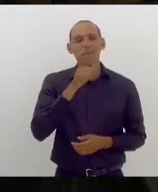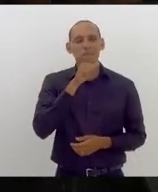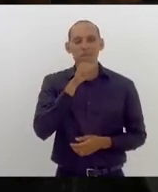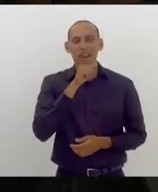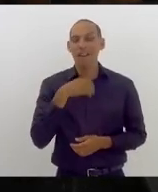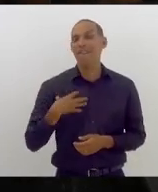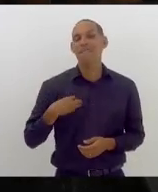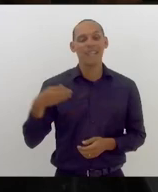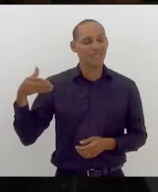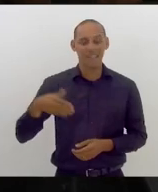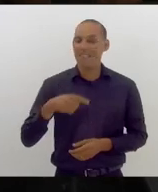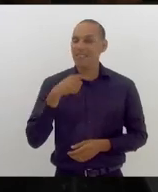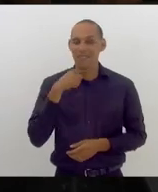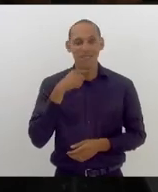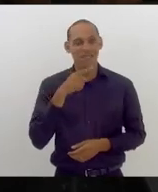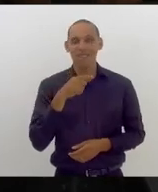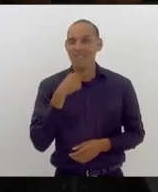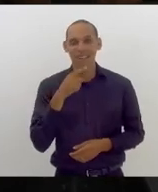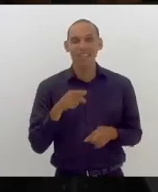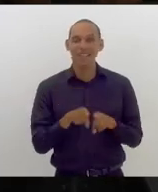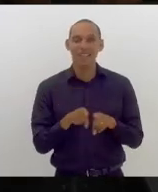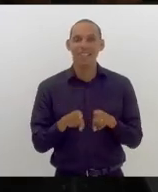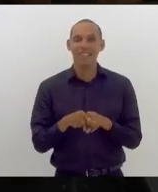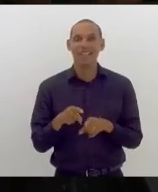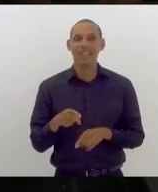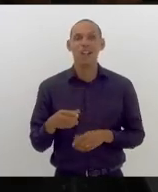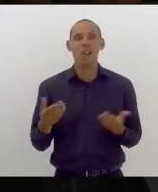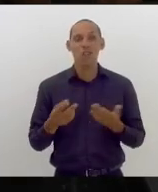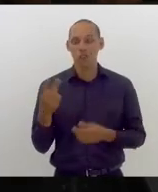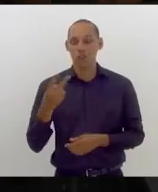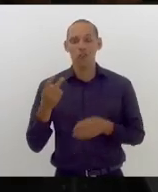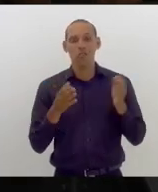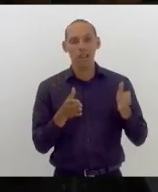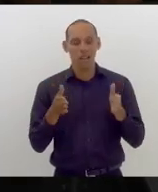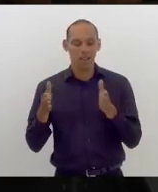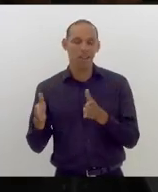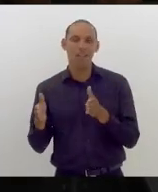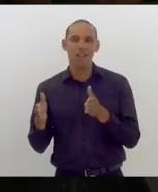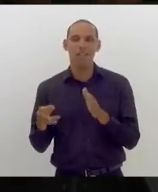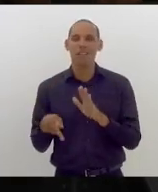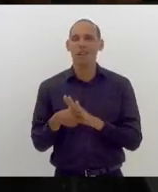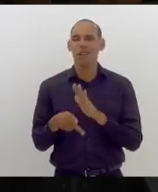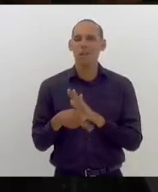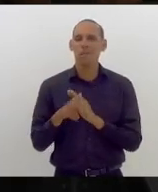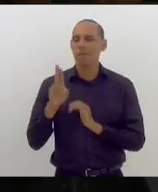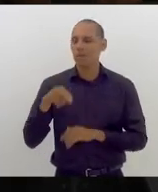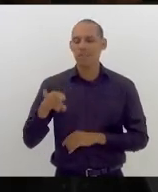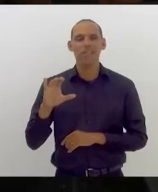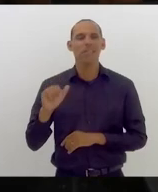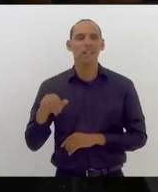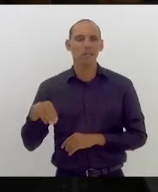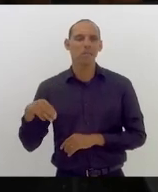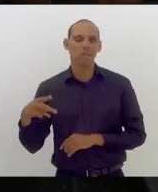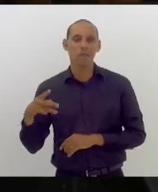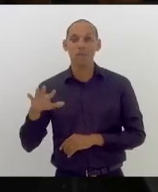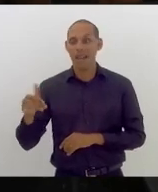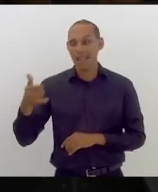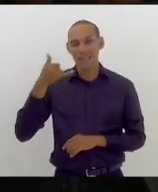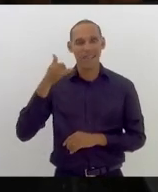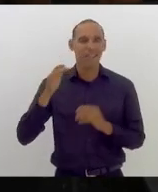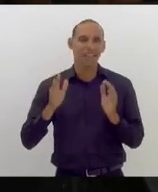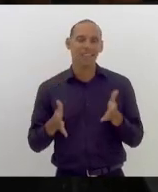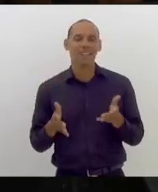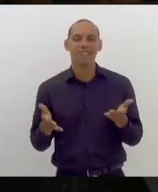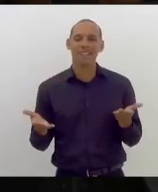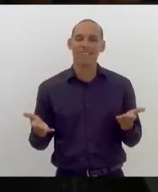meu filho, que não pôde estar aqui, que está hoje fazendo a segunda fase lá da Unicamp, mas já me ligou, enfim.